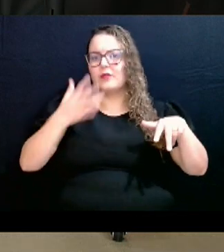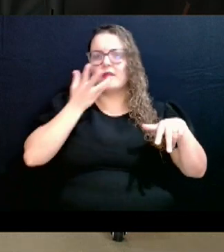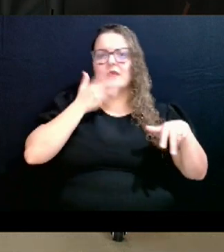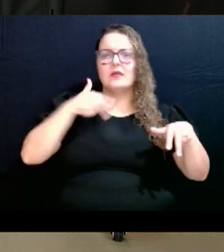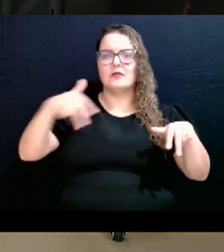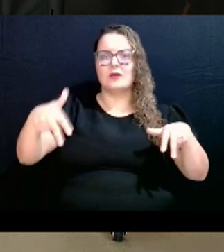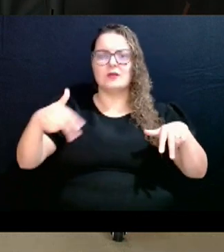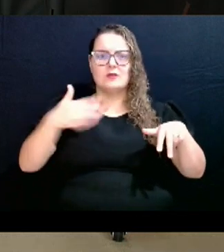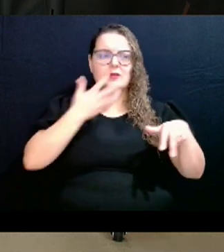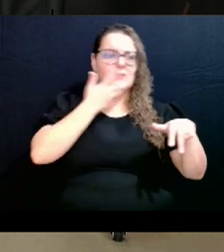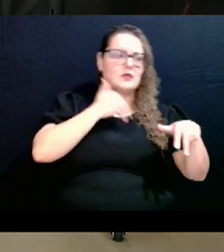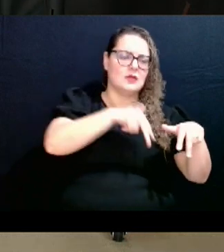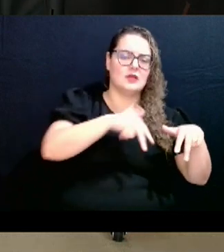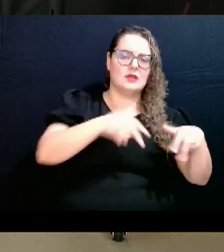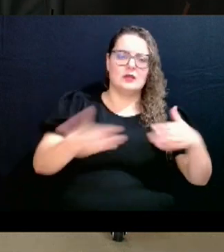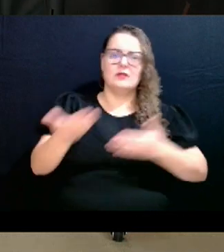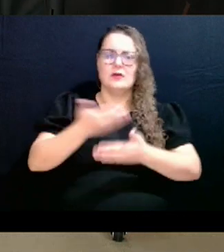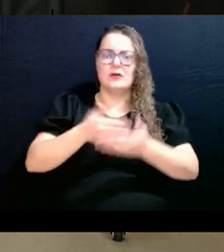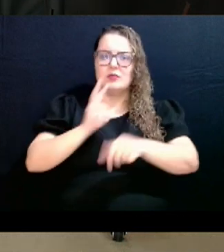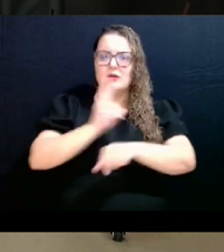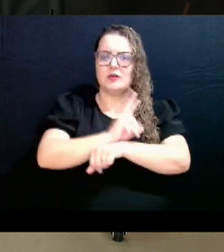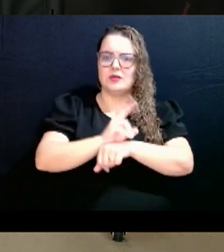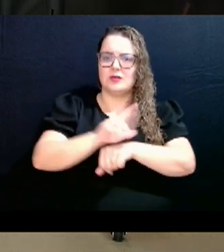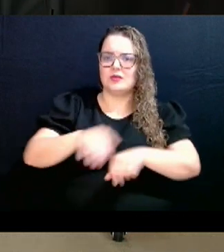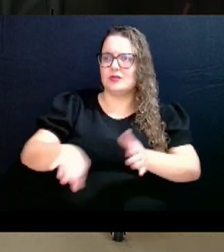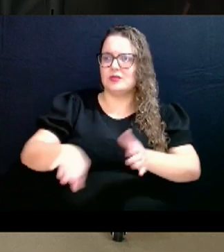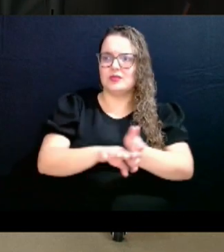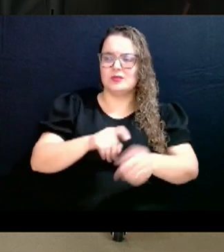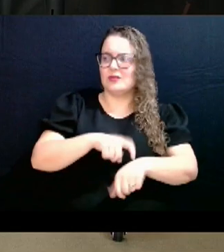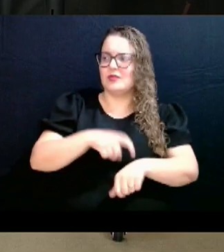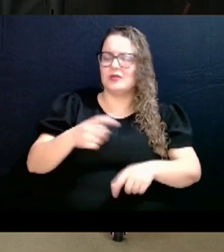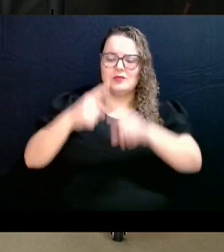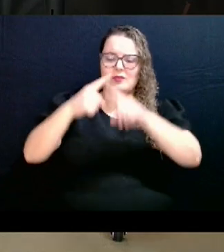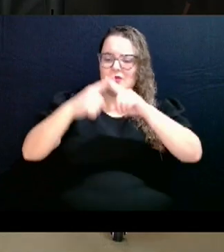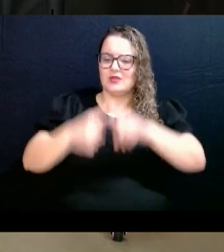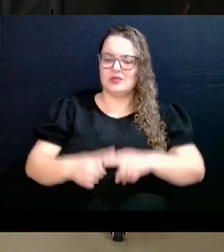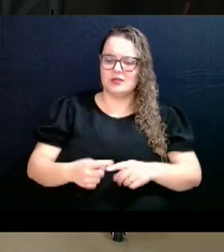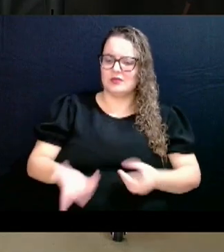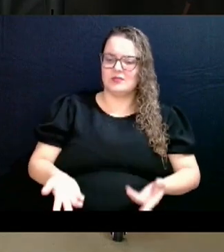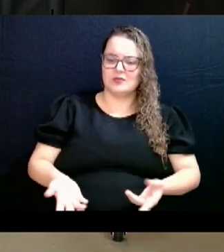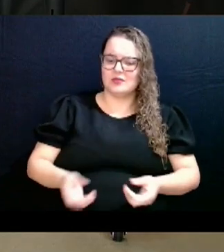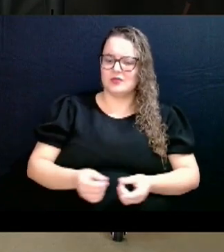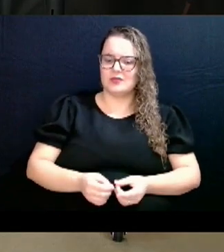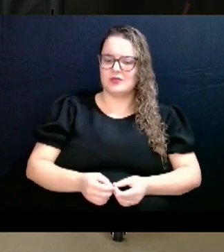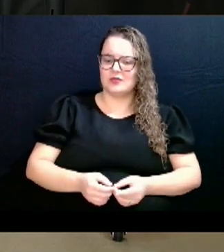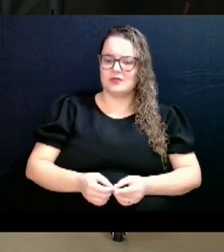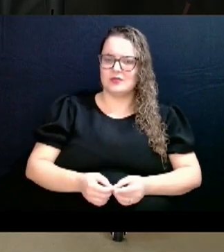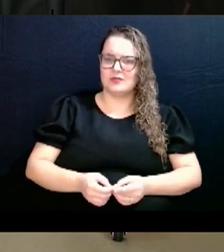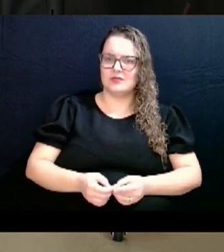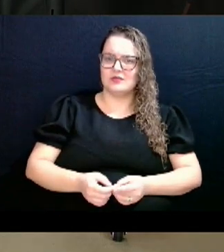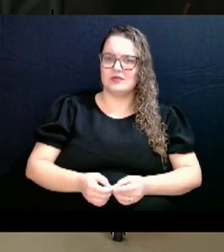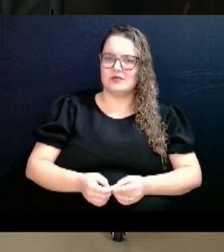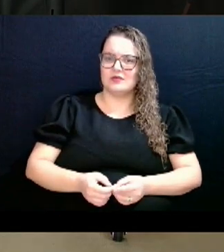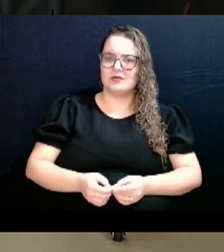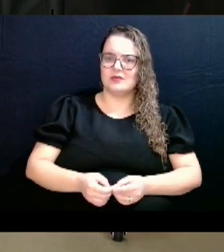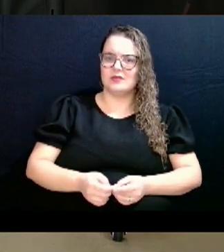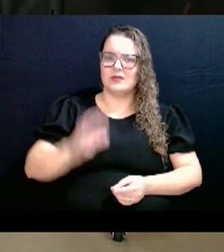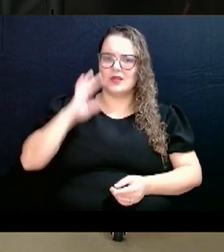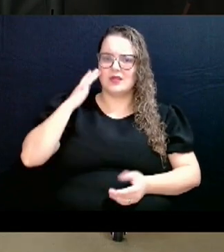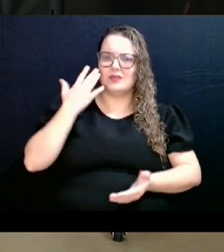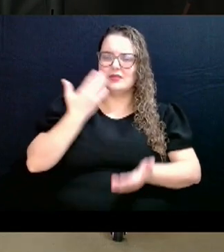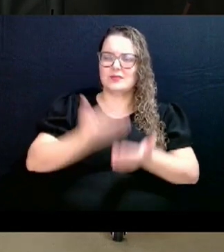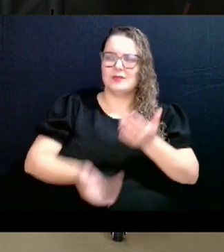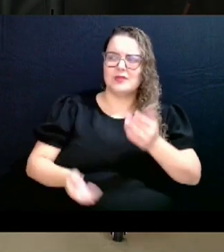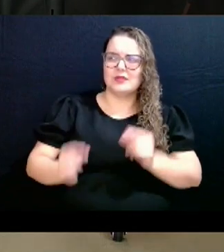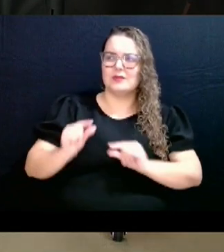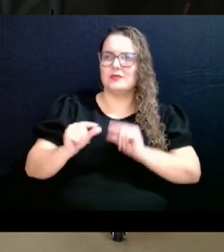compartilhando essa guarda, mas aí chegou numa situação, uma disputa, assim, que acho que perdeu um pouquinho a mão, né? E